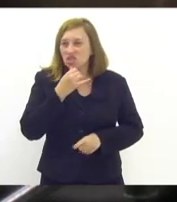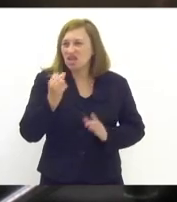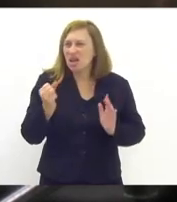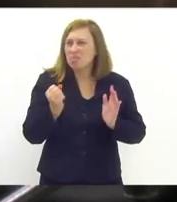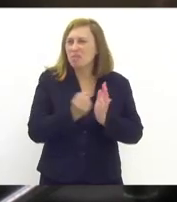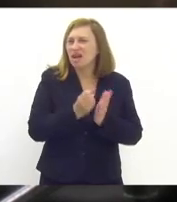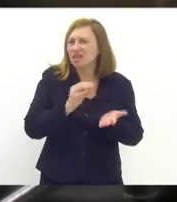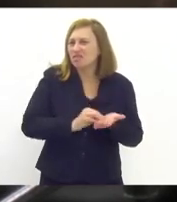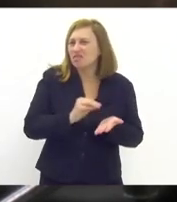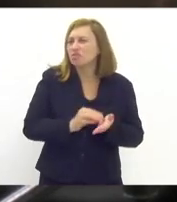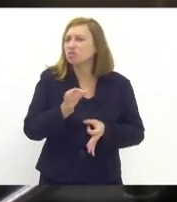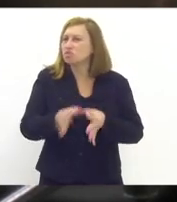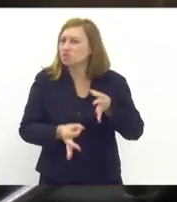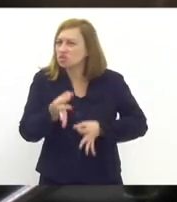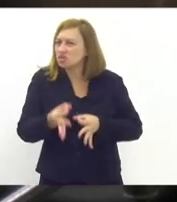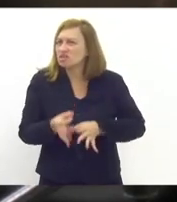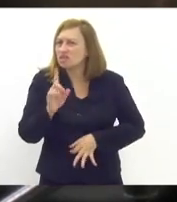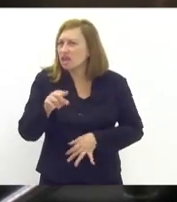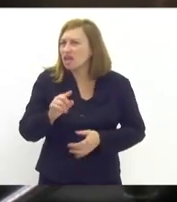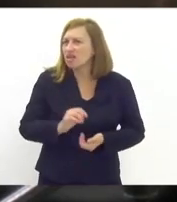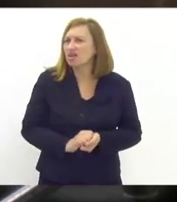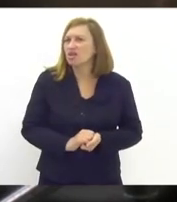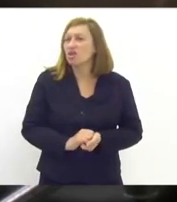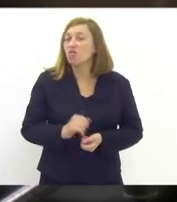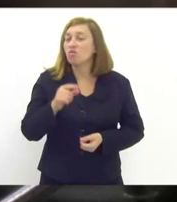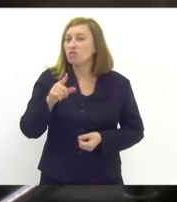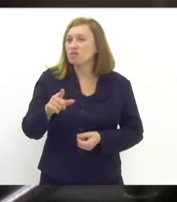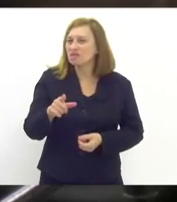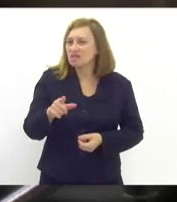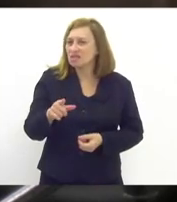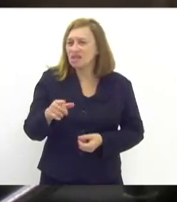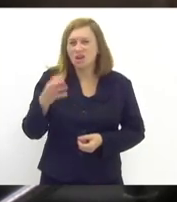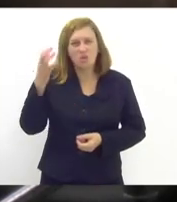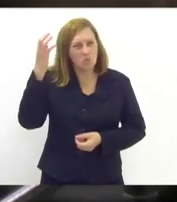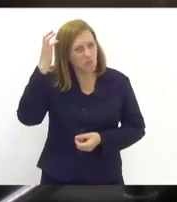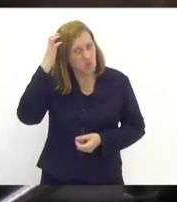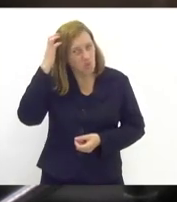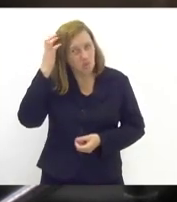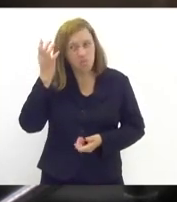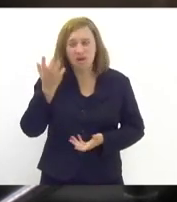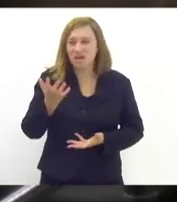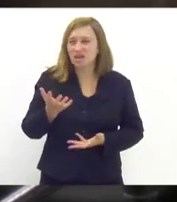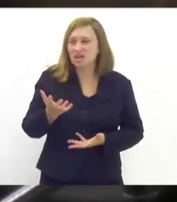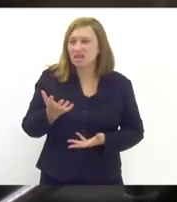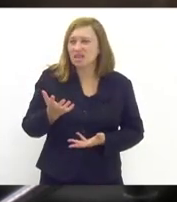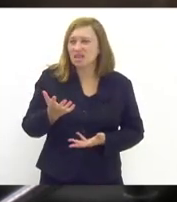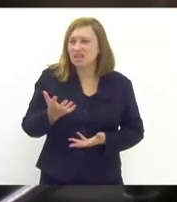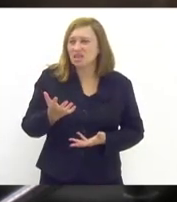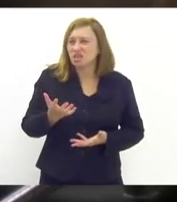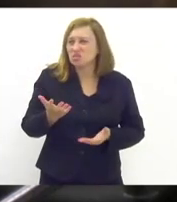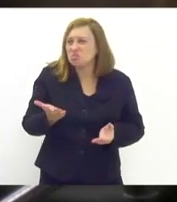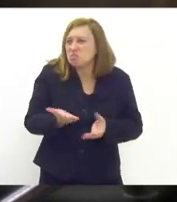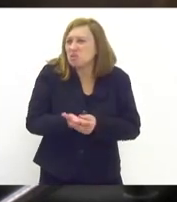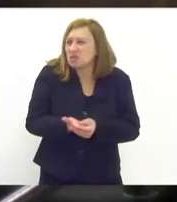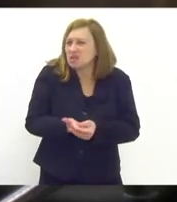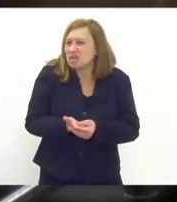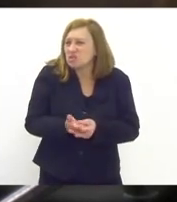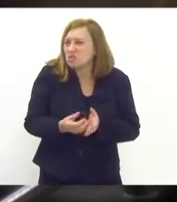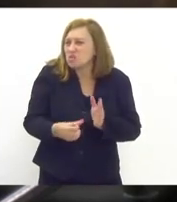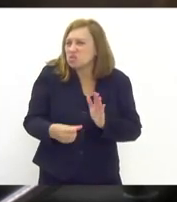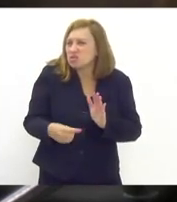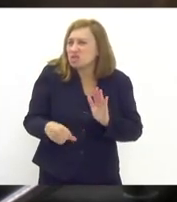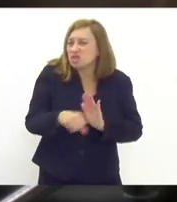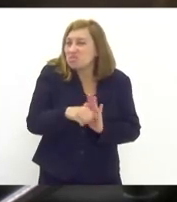da injustiça, né? Você ser vítima de uma calúnia, de um processo injusto